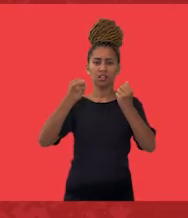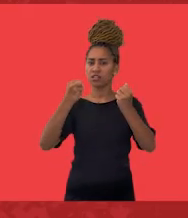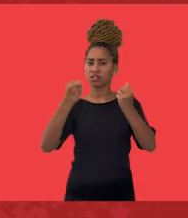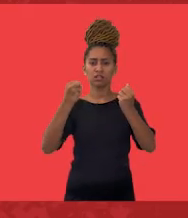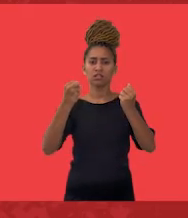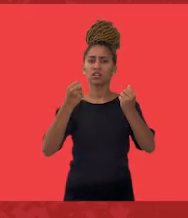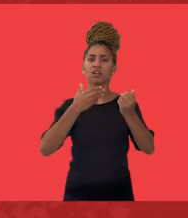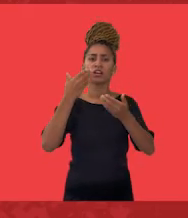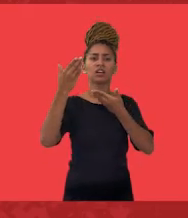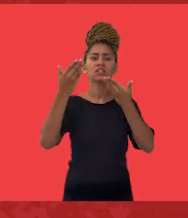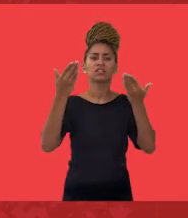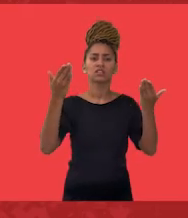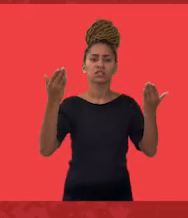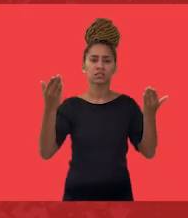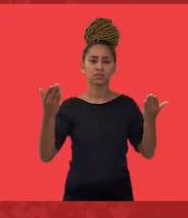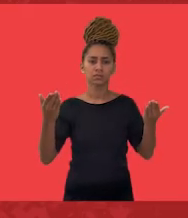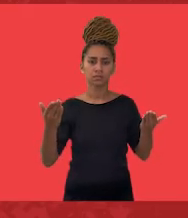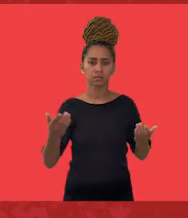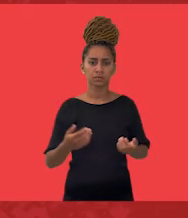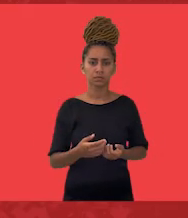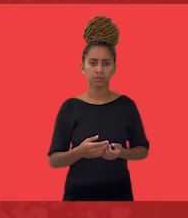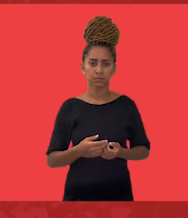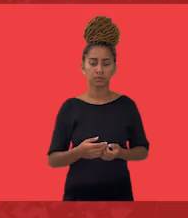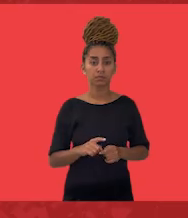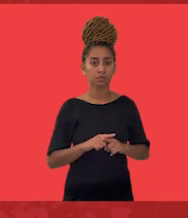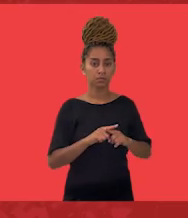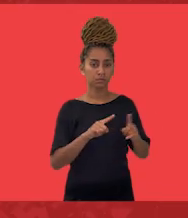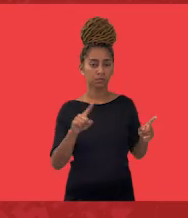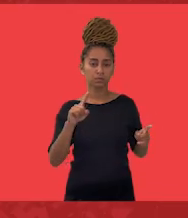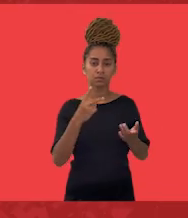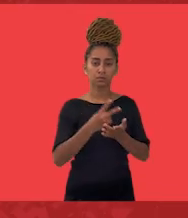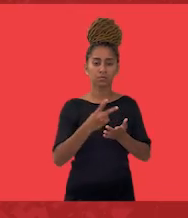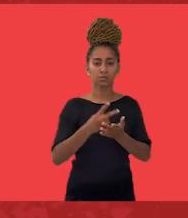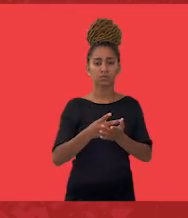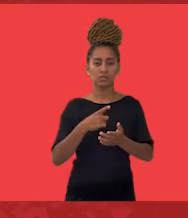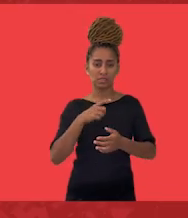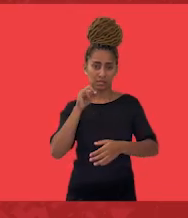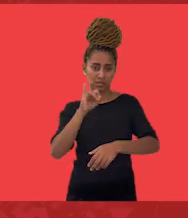ao jamais. Je crois jamais.